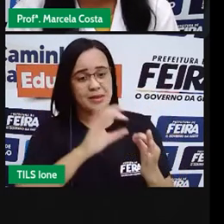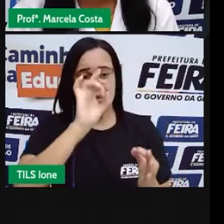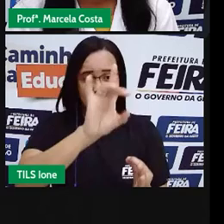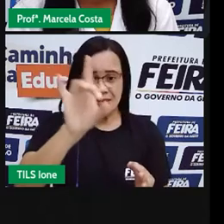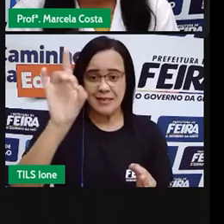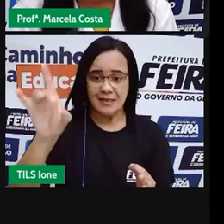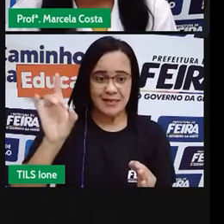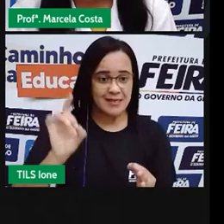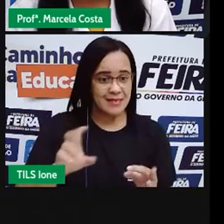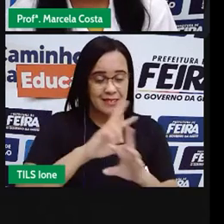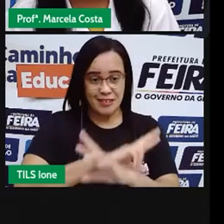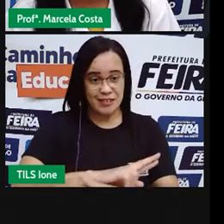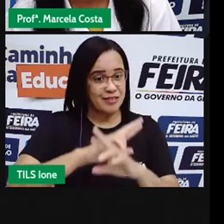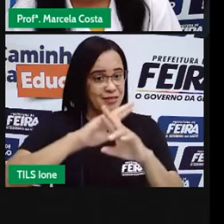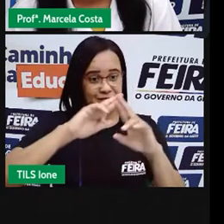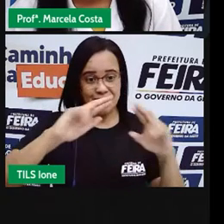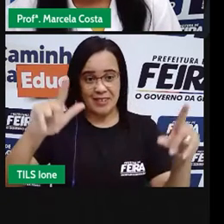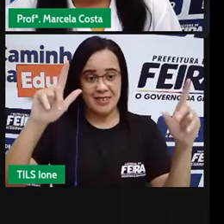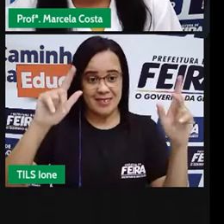acredita